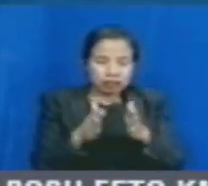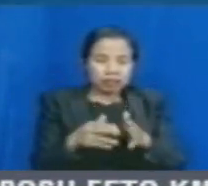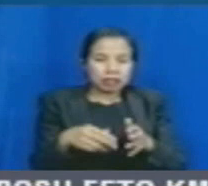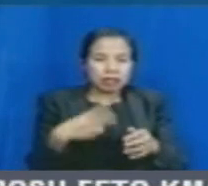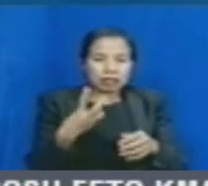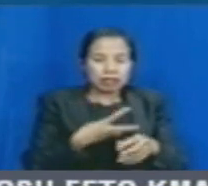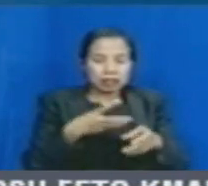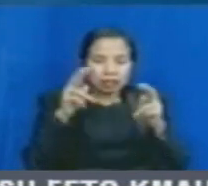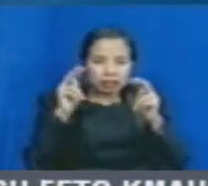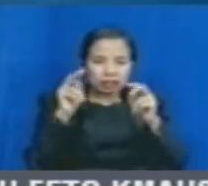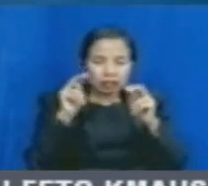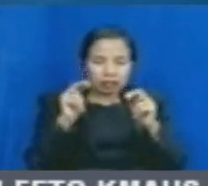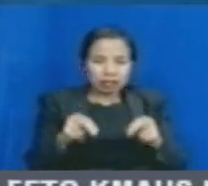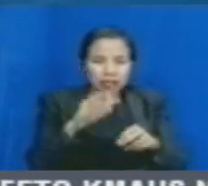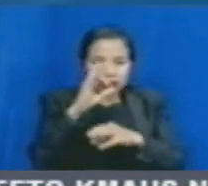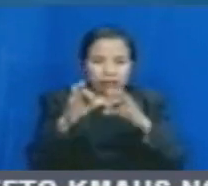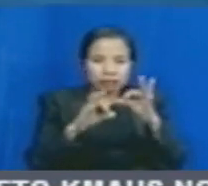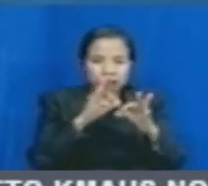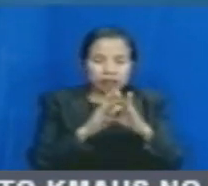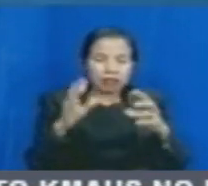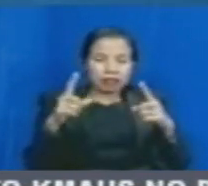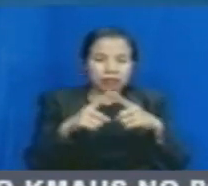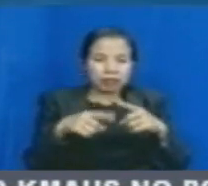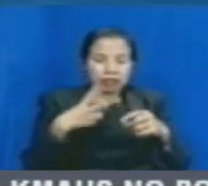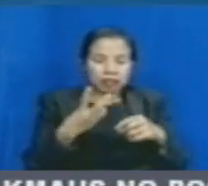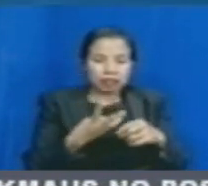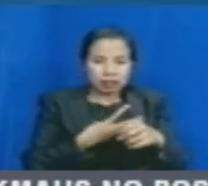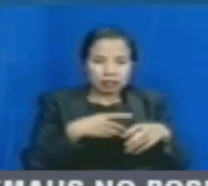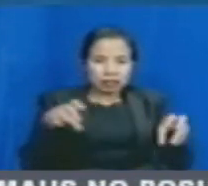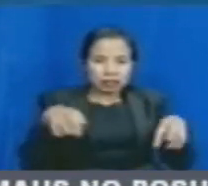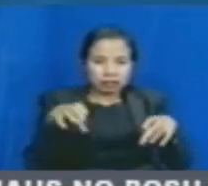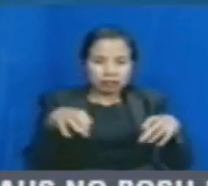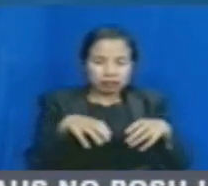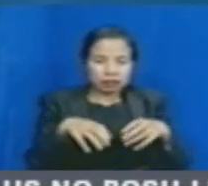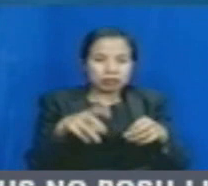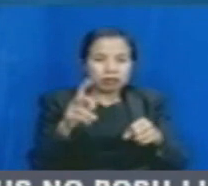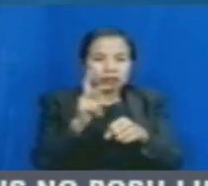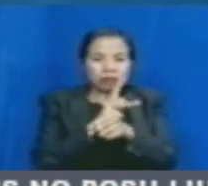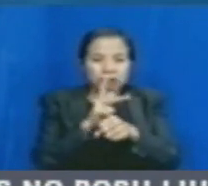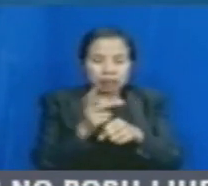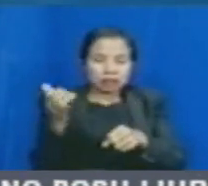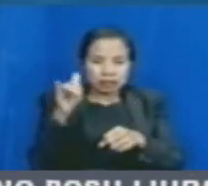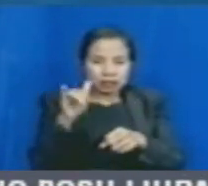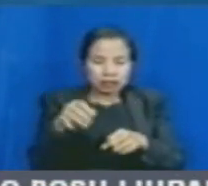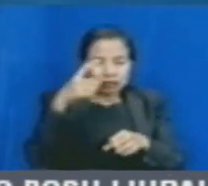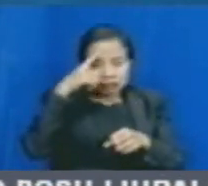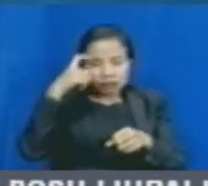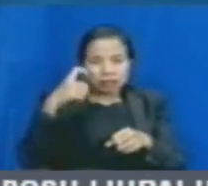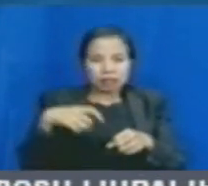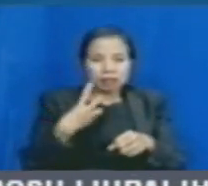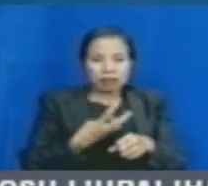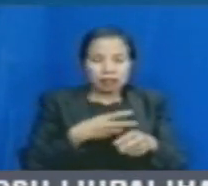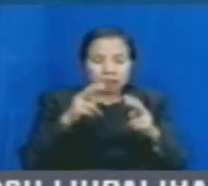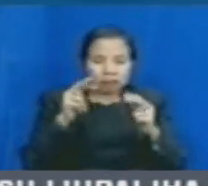que fear ba iha ita ni relação comercial sira tamba ita